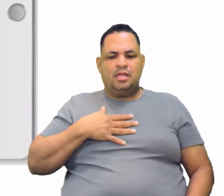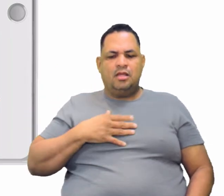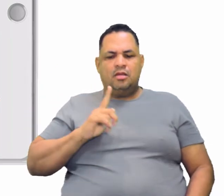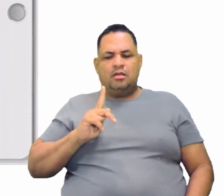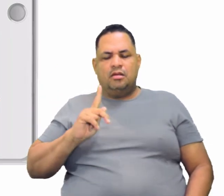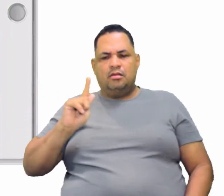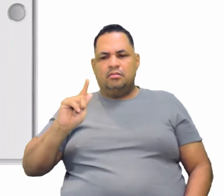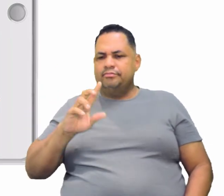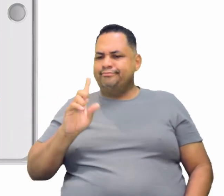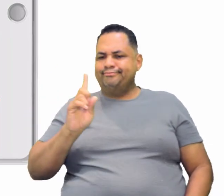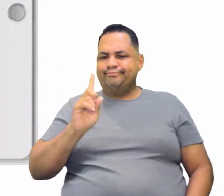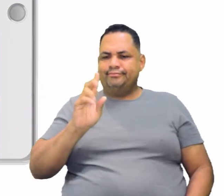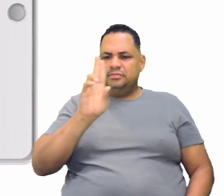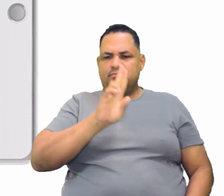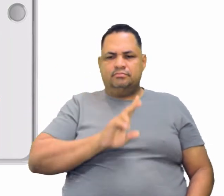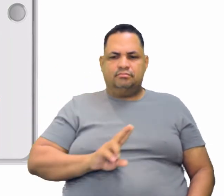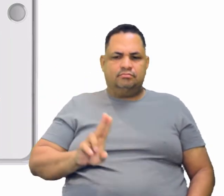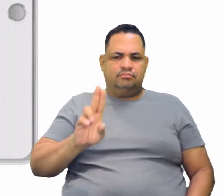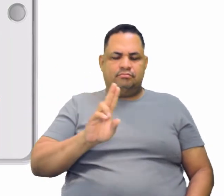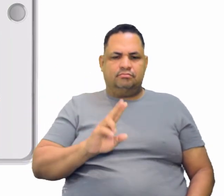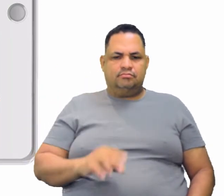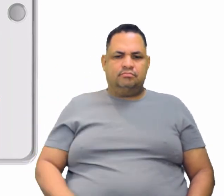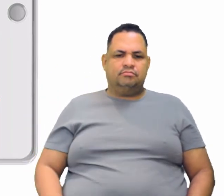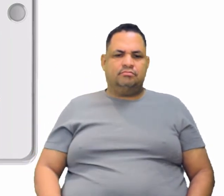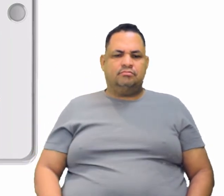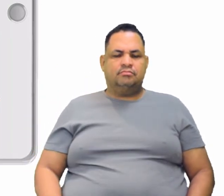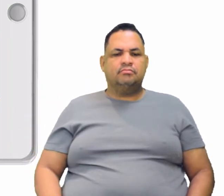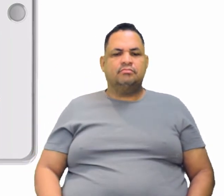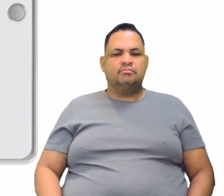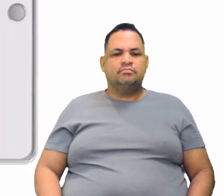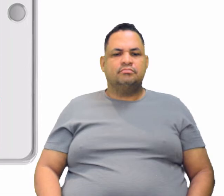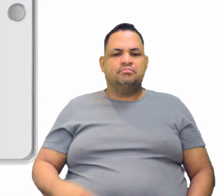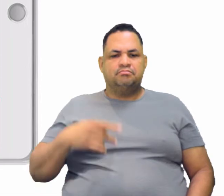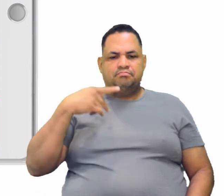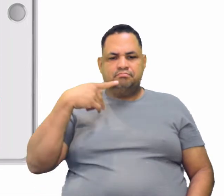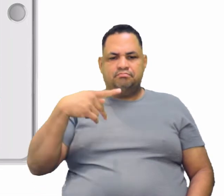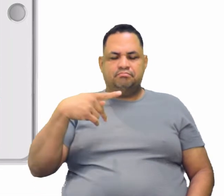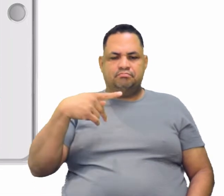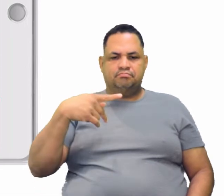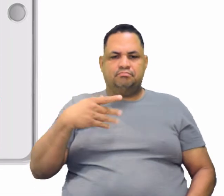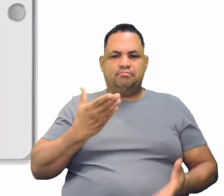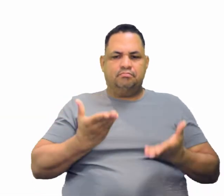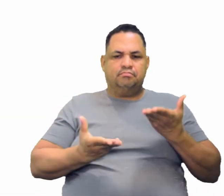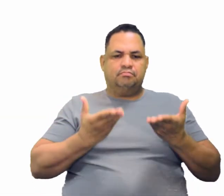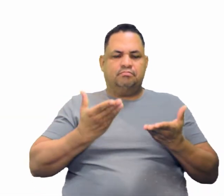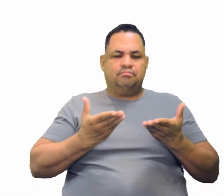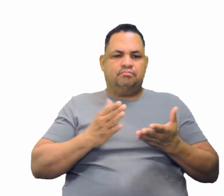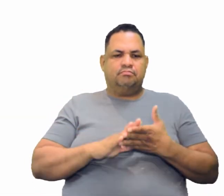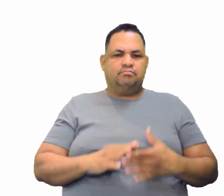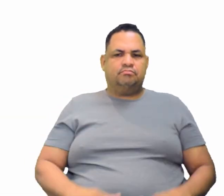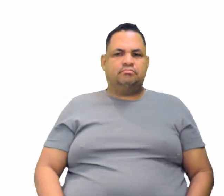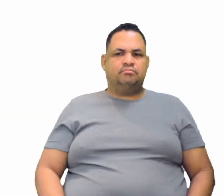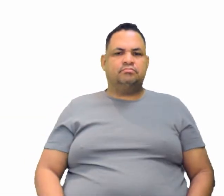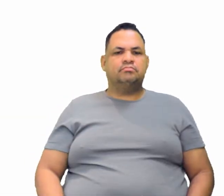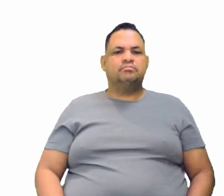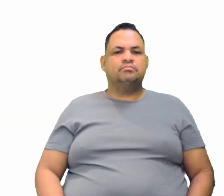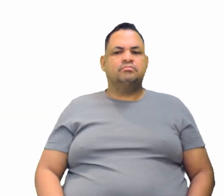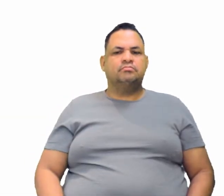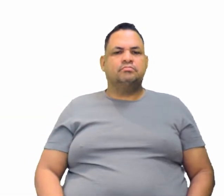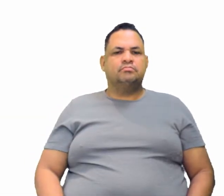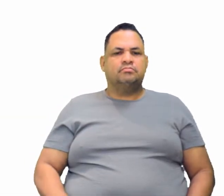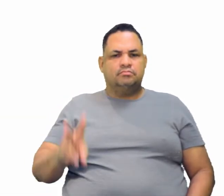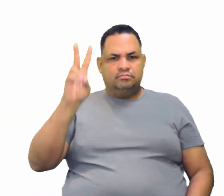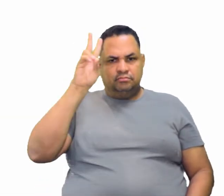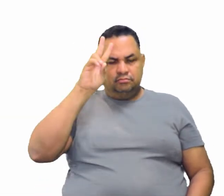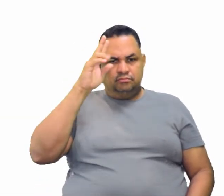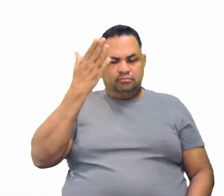massando isso. Você não vai usar, né, gente? Fica feio. Tu fala que está pesando, né? É mais fácil dos outros entenderem. Mas